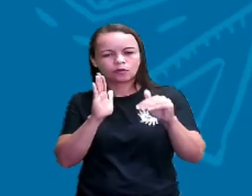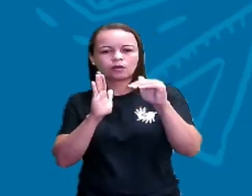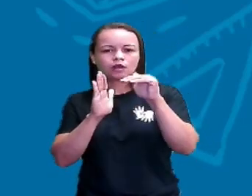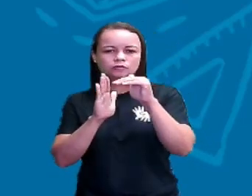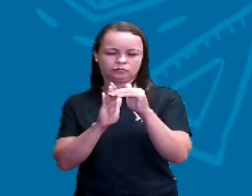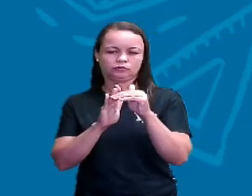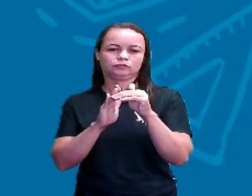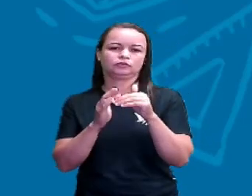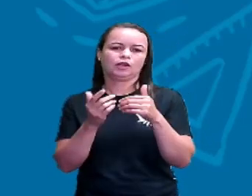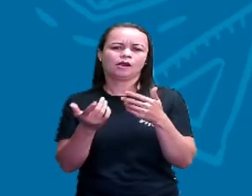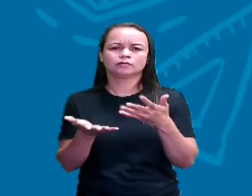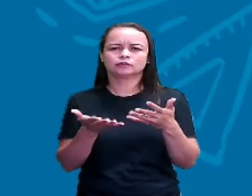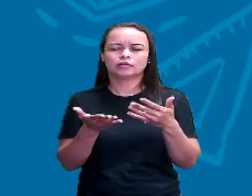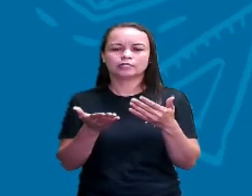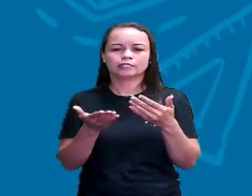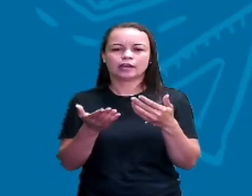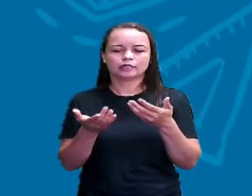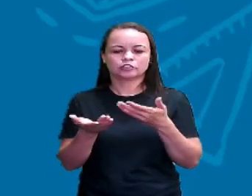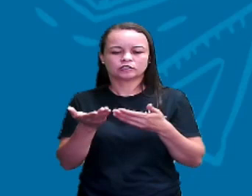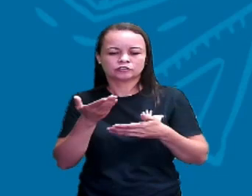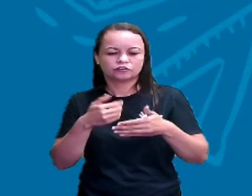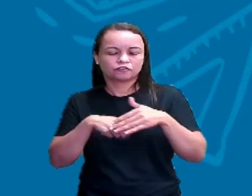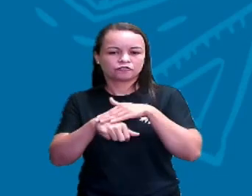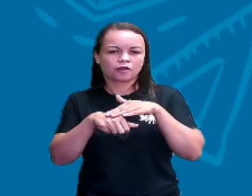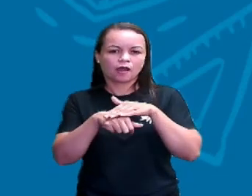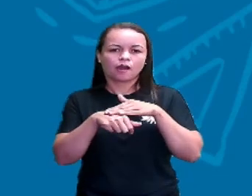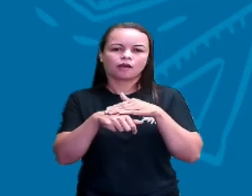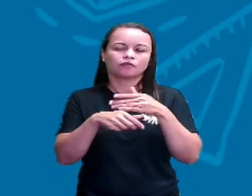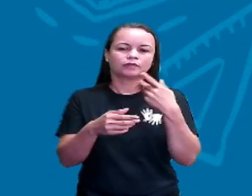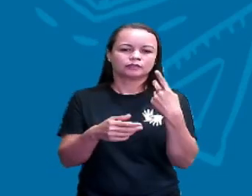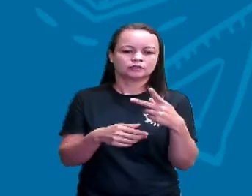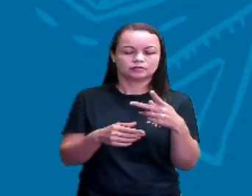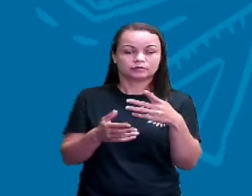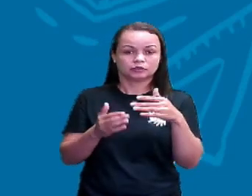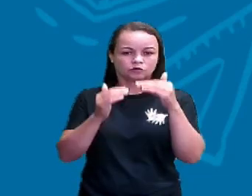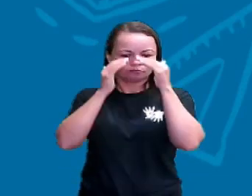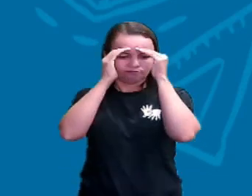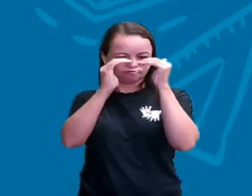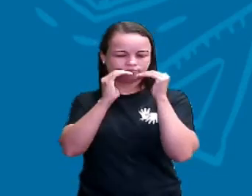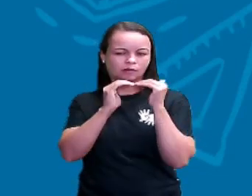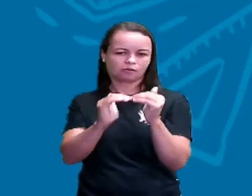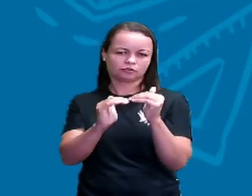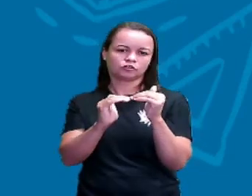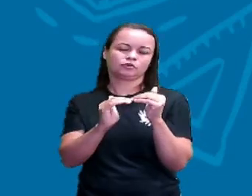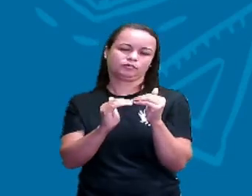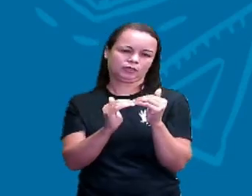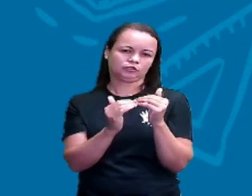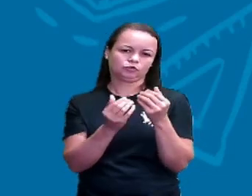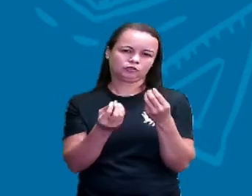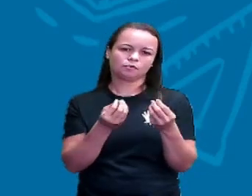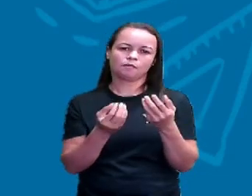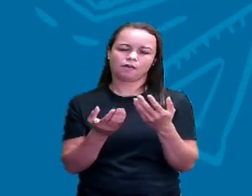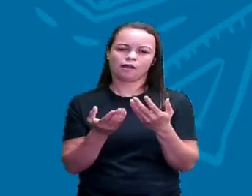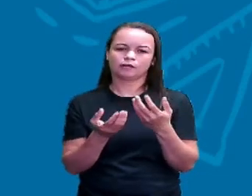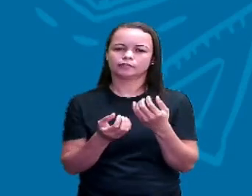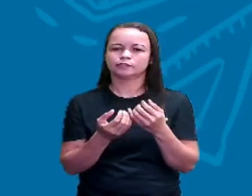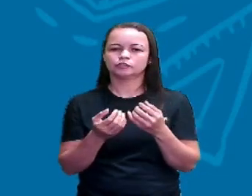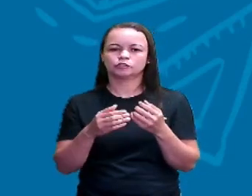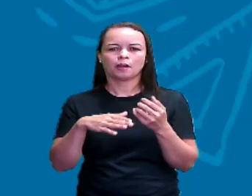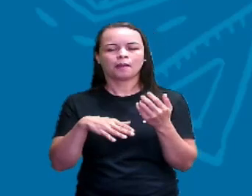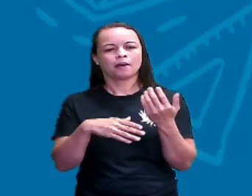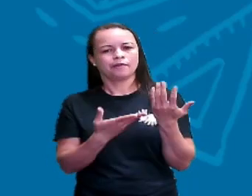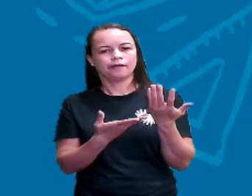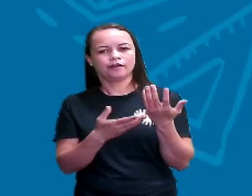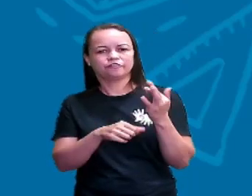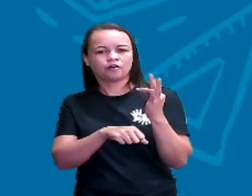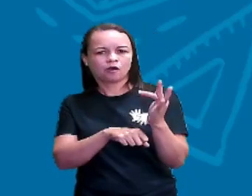a gente trata essa pessoa com mais respeito, de uma forma mais impessoal, aí a